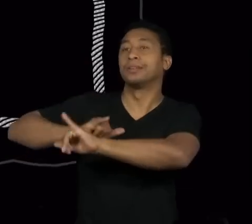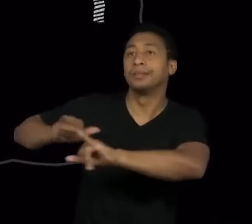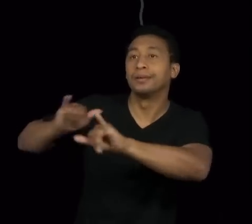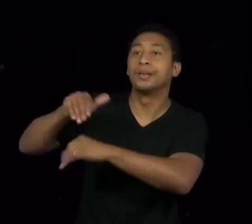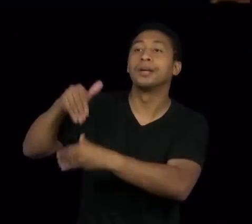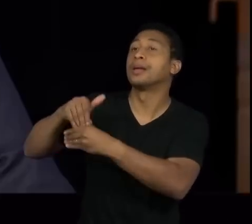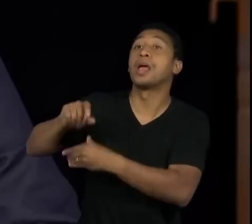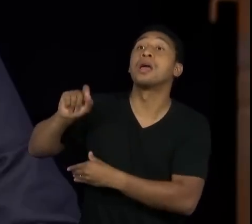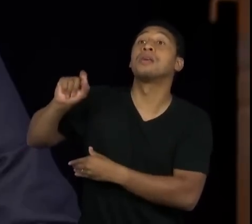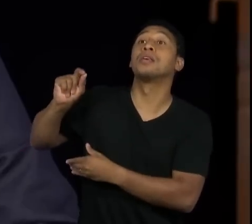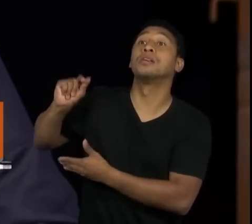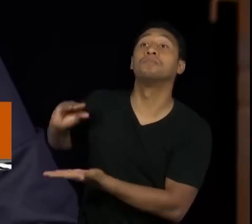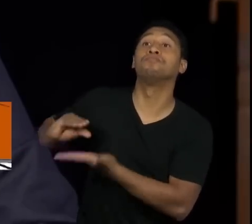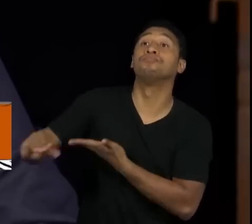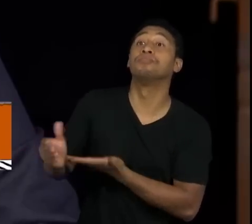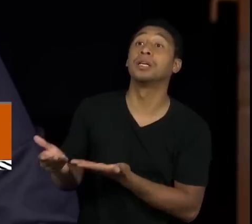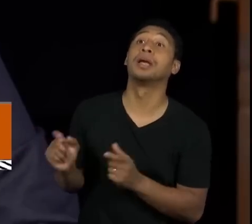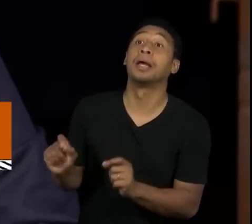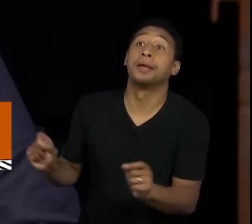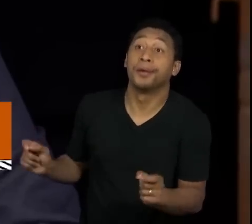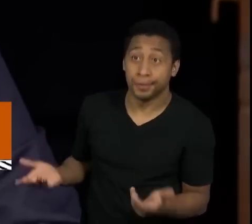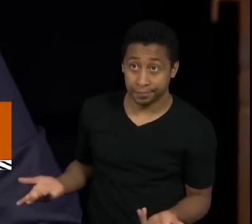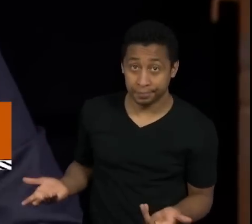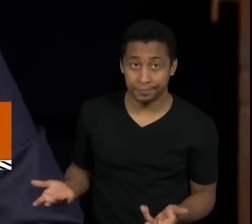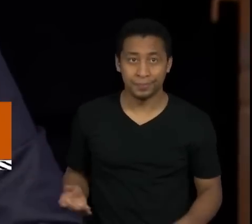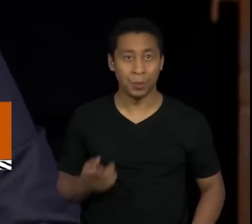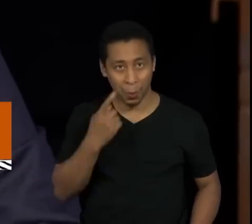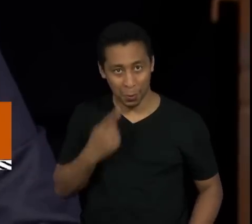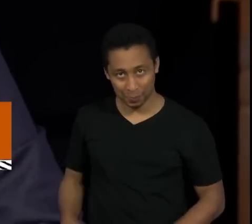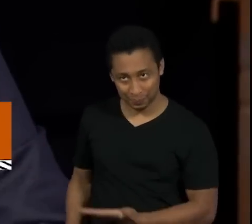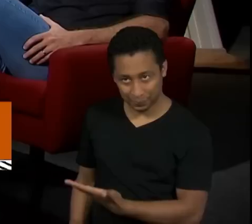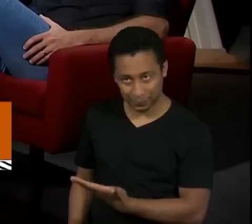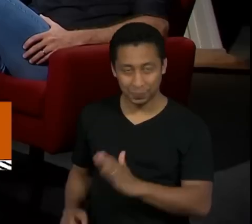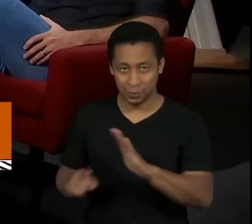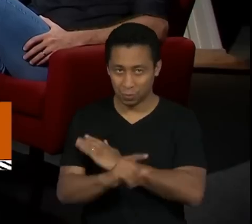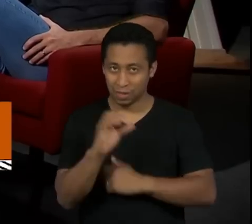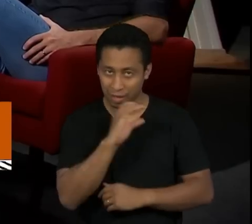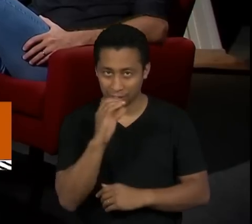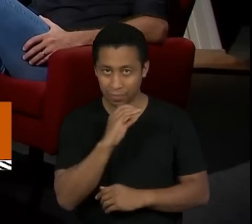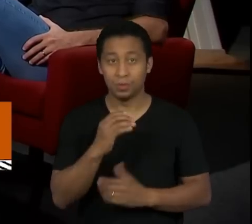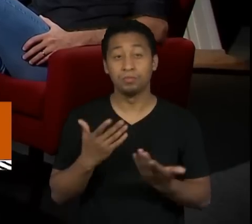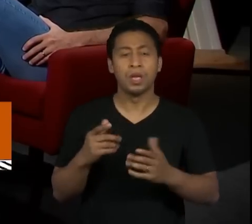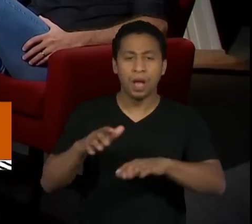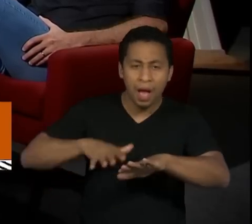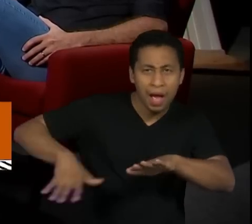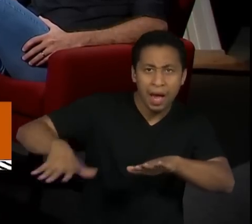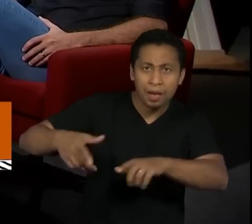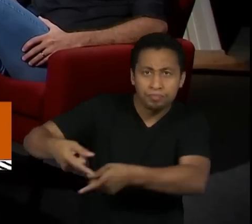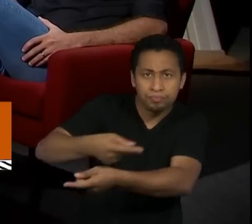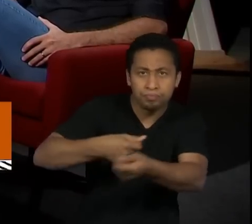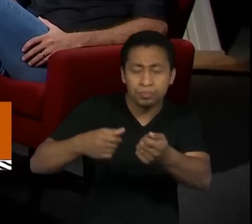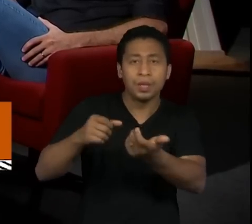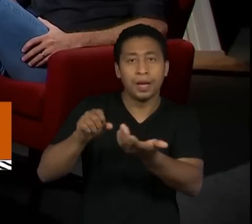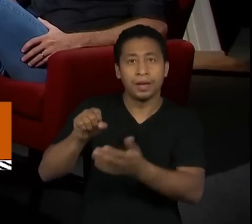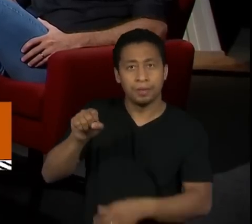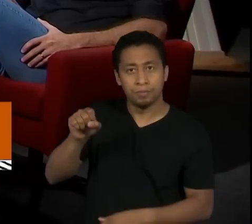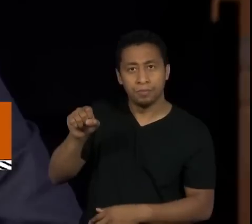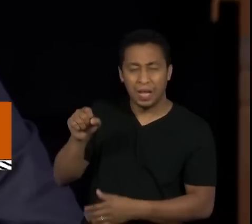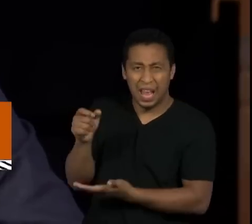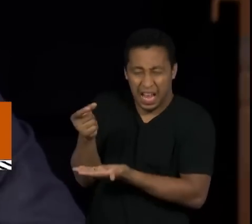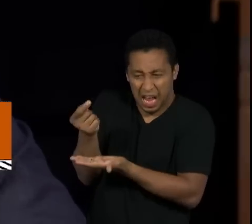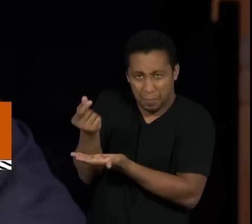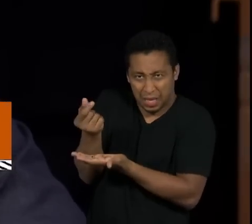políticos. Sabatina rápida aqui para você. O SB, existe alternativa para o capitalismo de mercado que não seja o comunismo